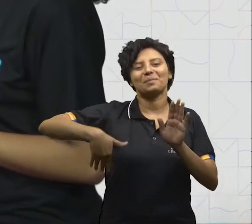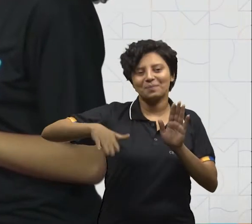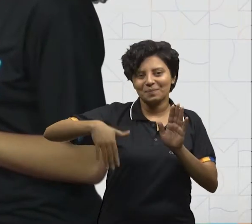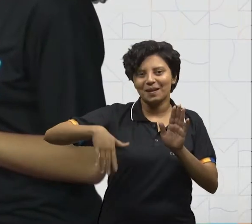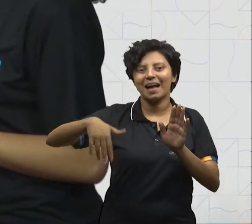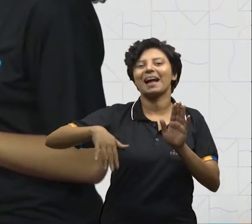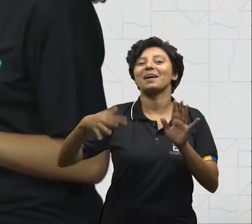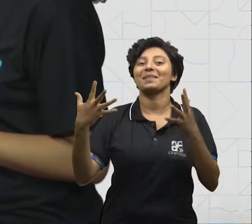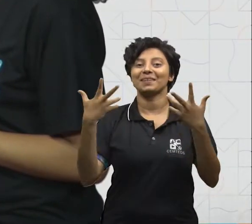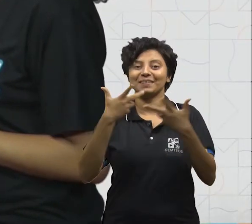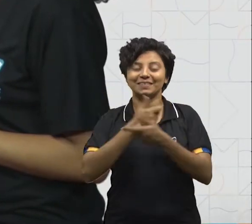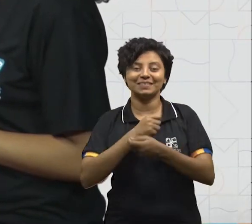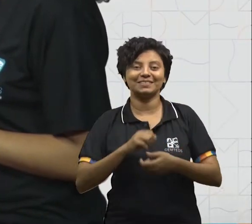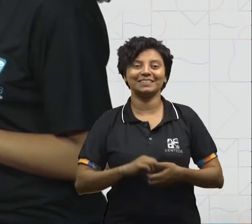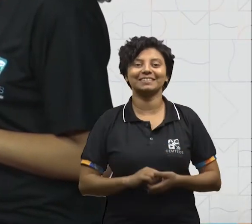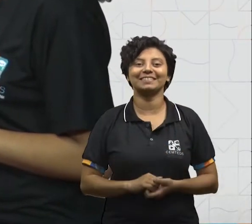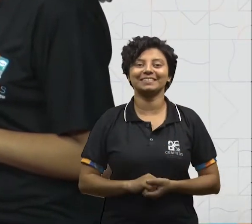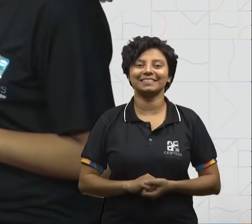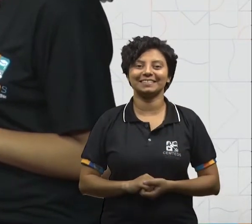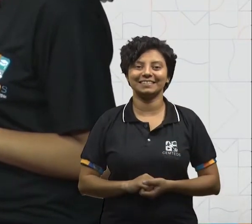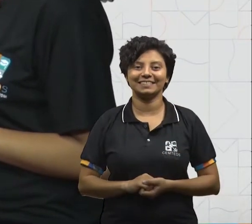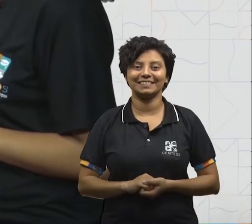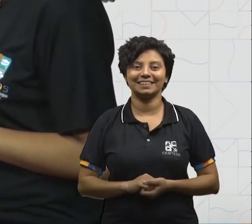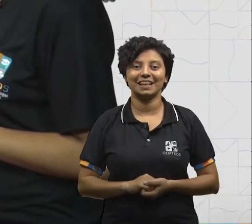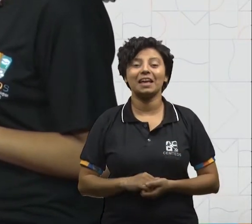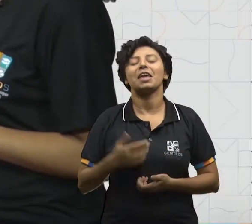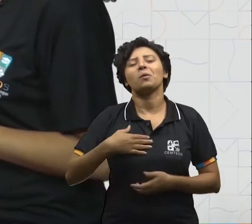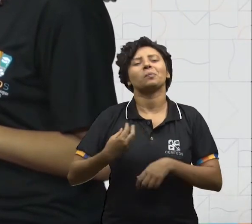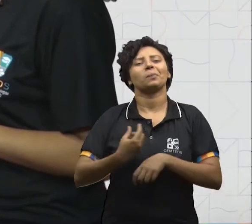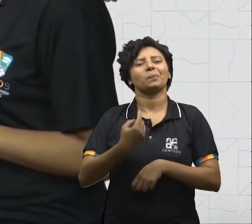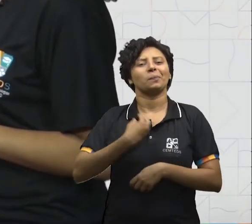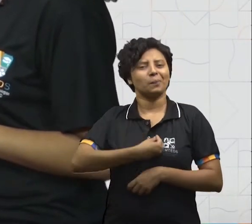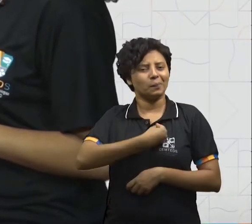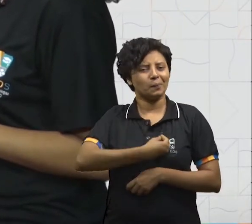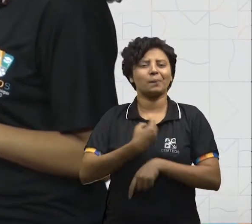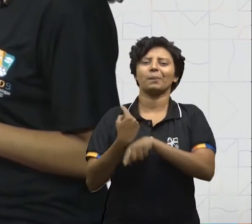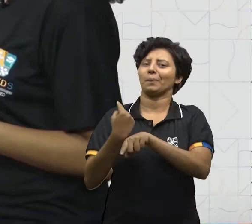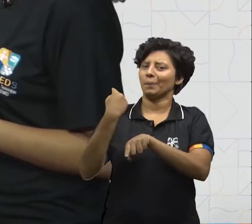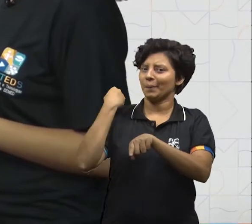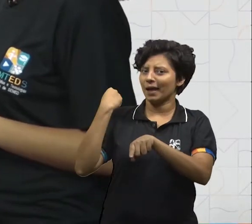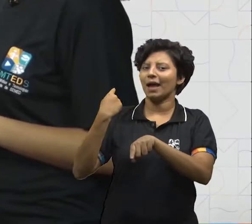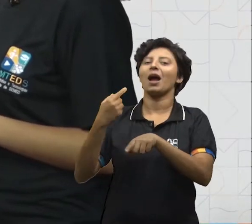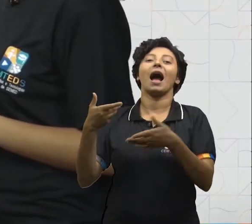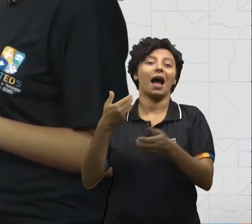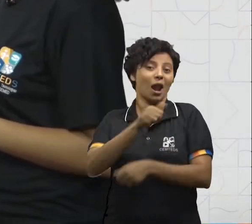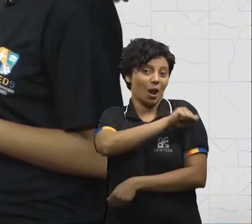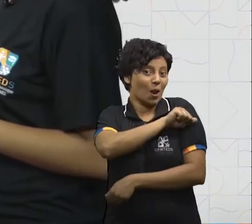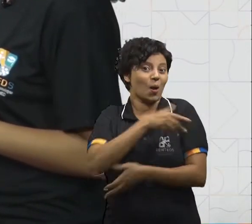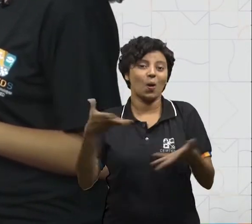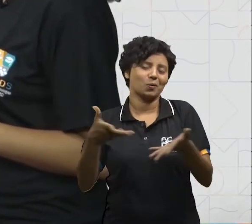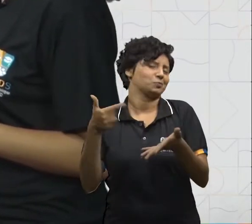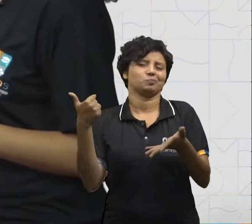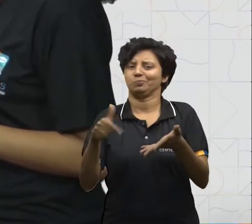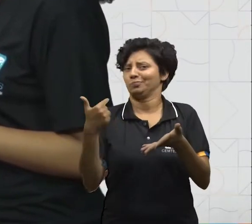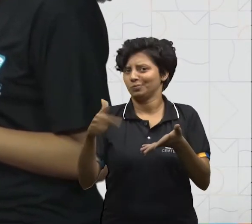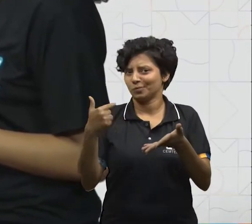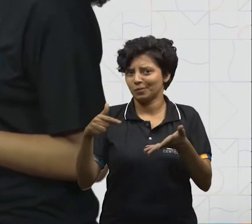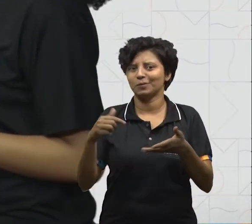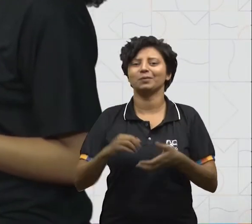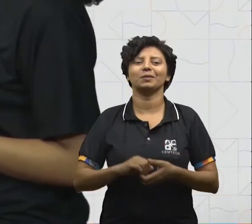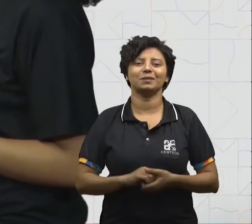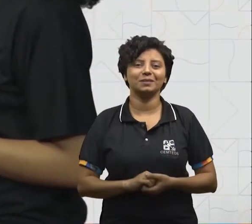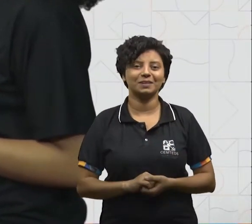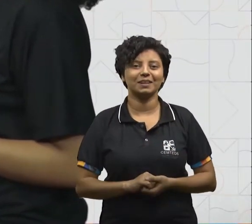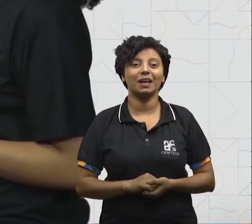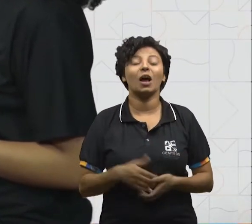prainha muito legal. Então, assim, são coisas que eu, criança, vivenciei e que muitos dos nossos alunos hoje não têm esse prazer de